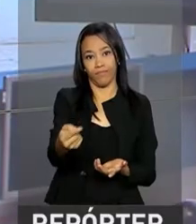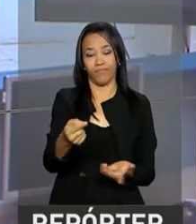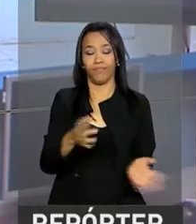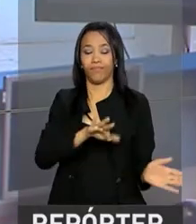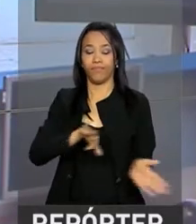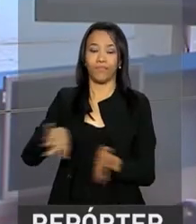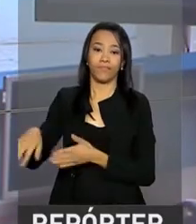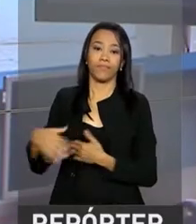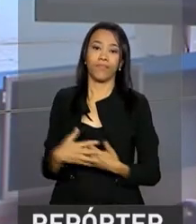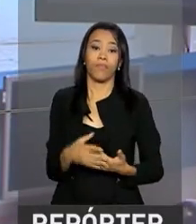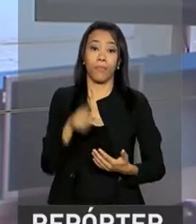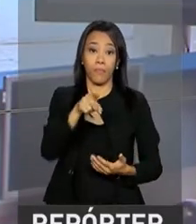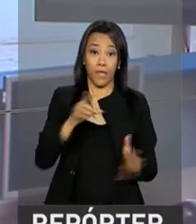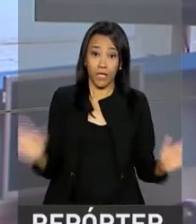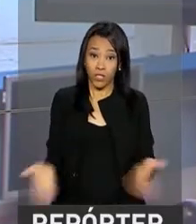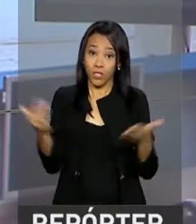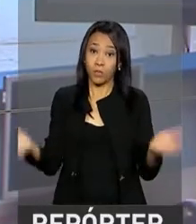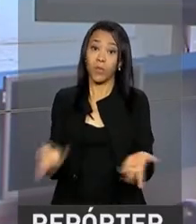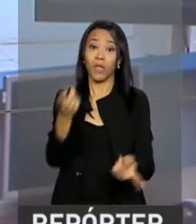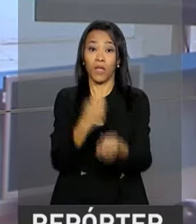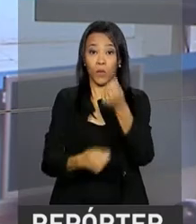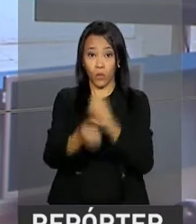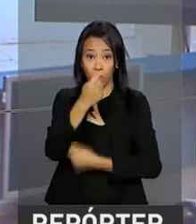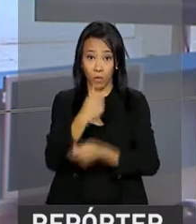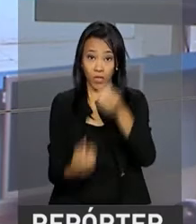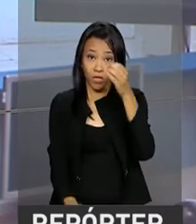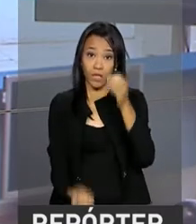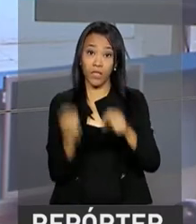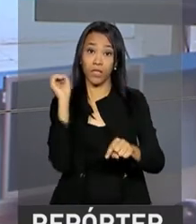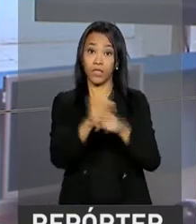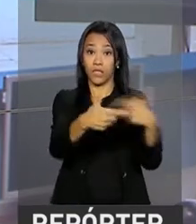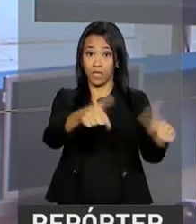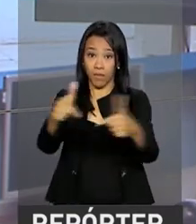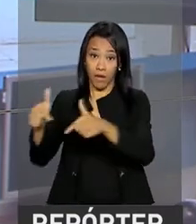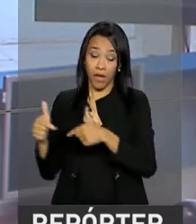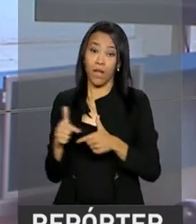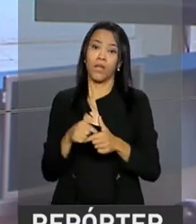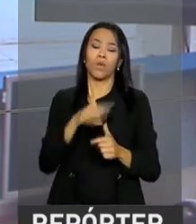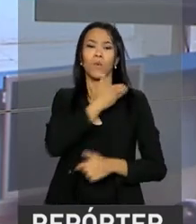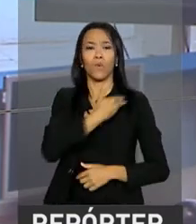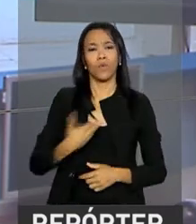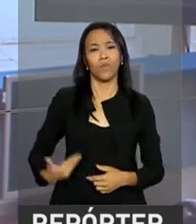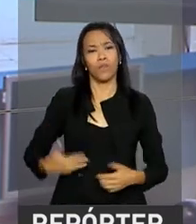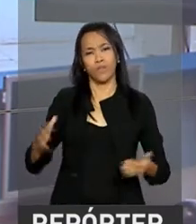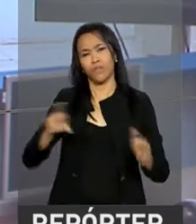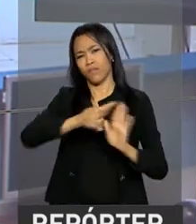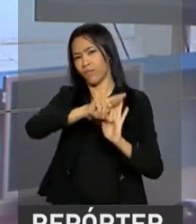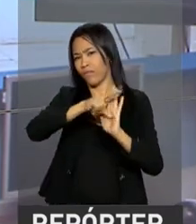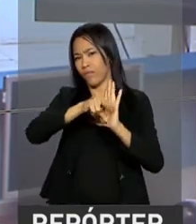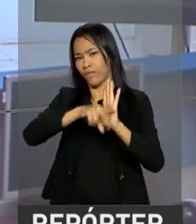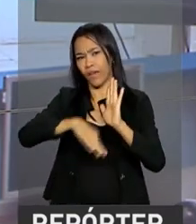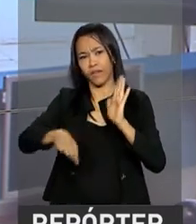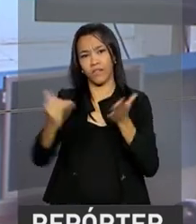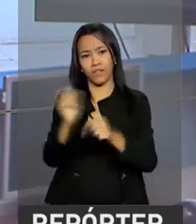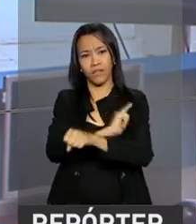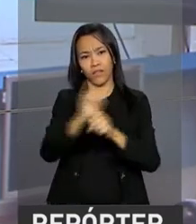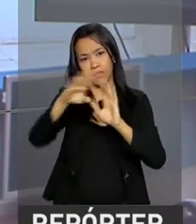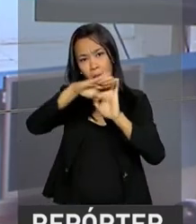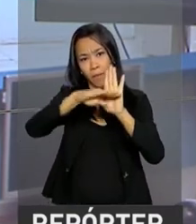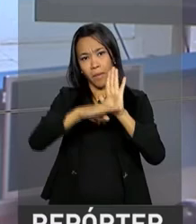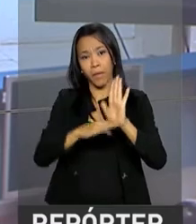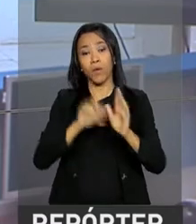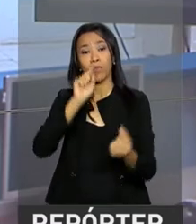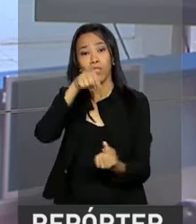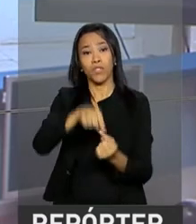para estimular a economia gerar empregos o governo lançou um conjunto de medidas a intenção é reduzir a burocracia e o